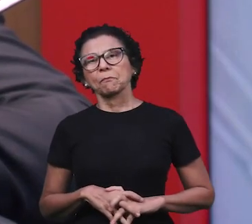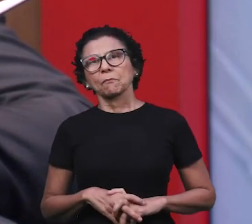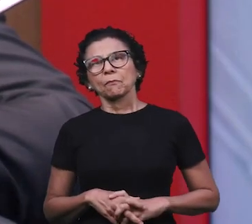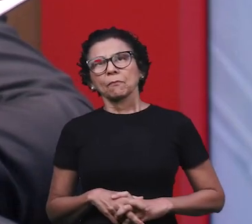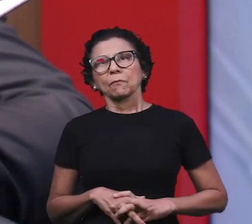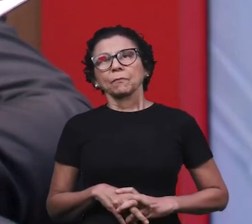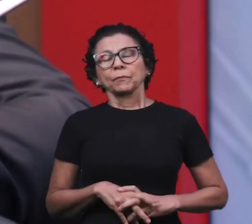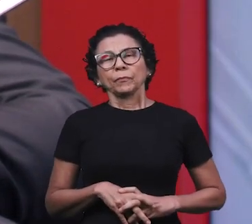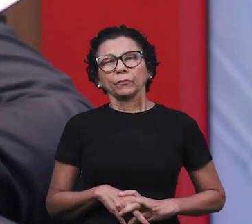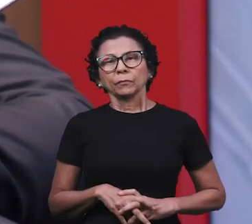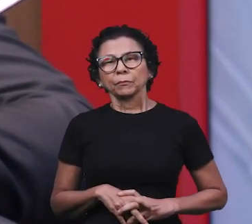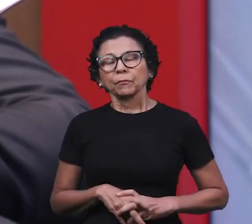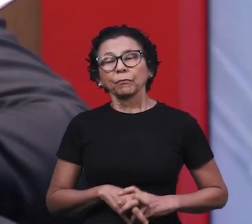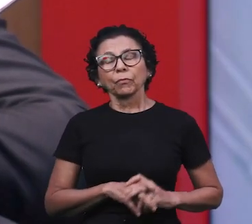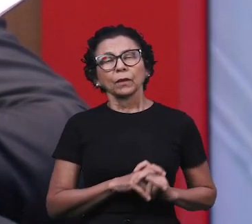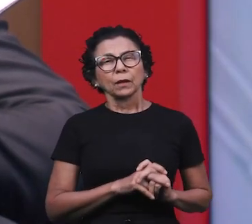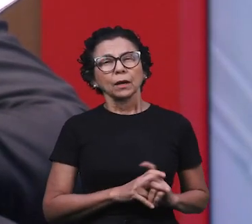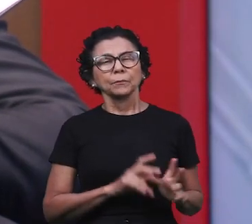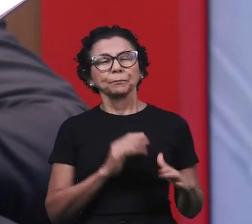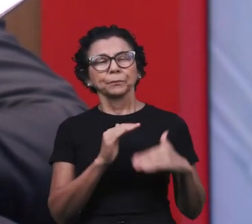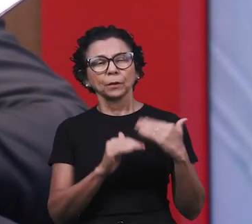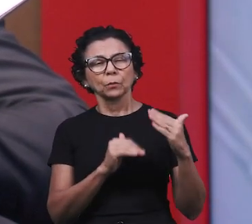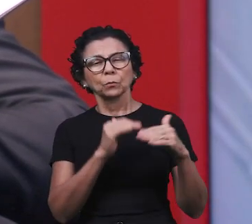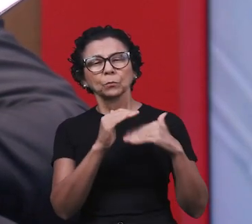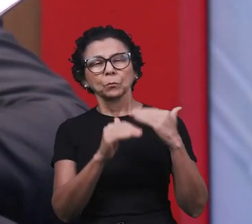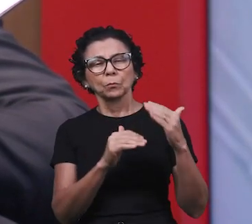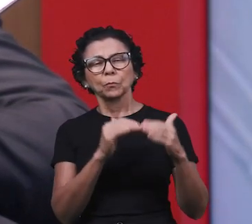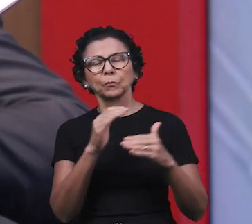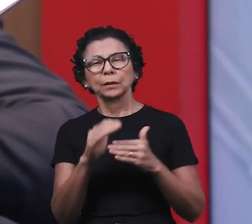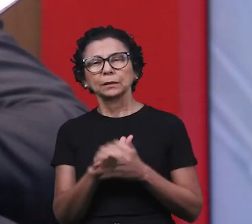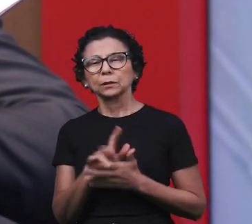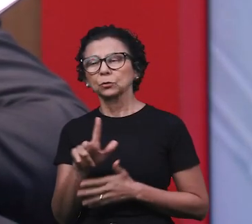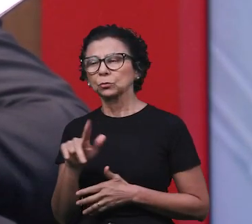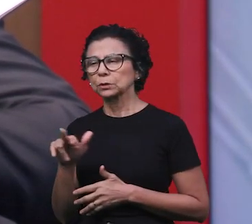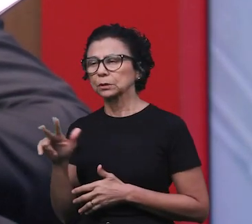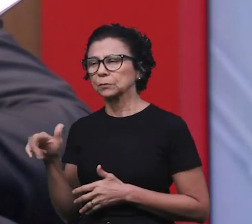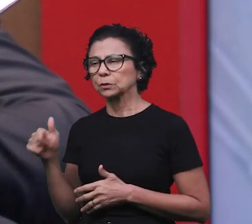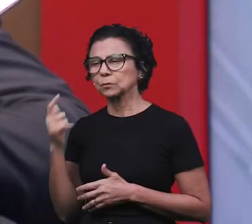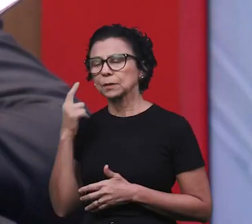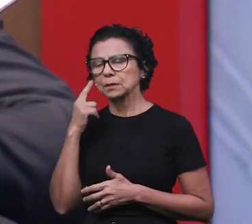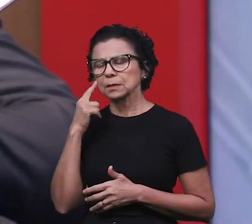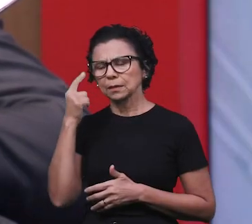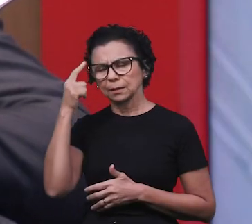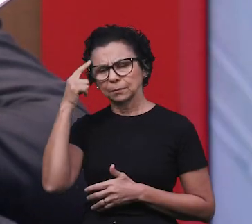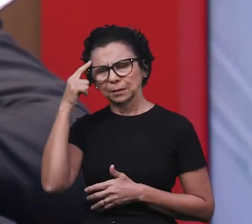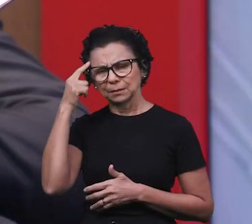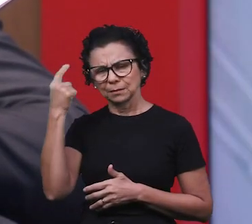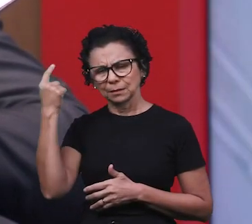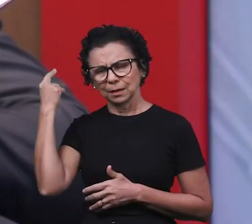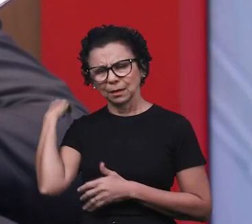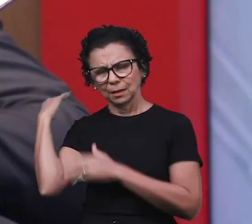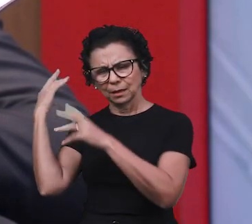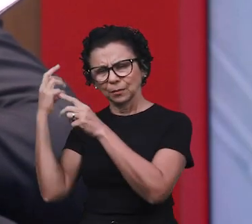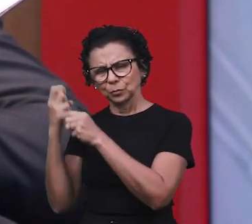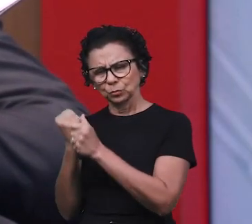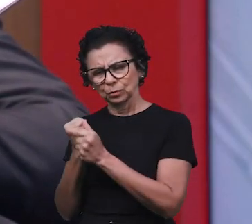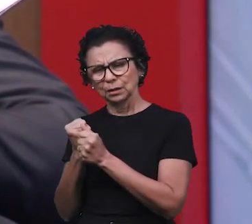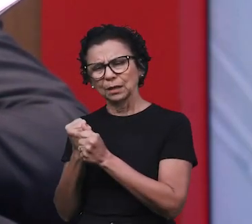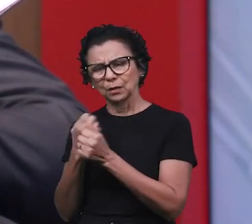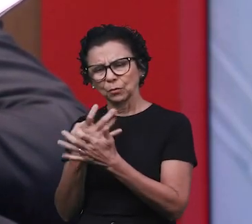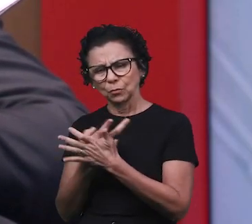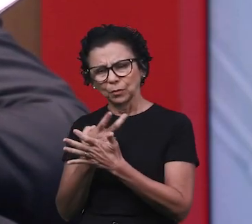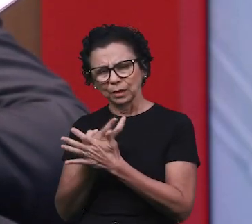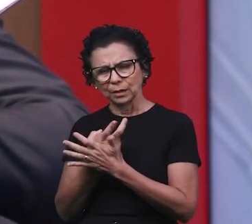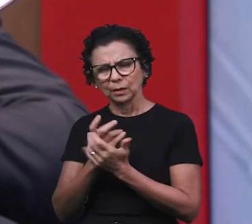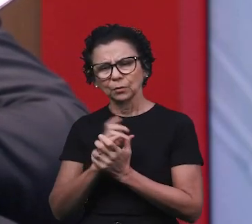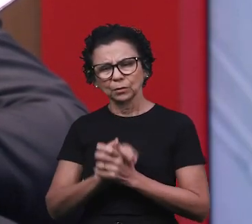que eles vêm, no decorrer do tempo, reconhecendo, conversando na sua própria língua, e a palavra diz assim: